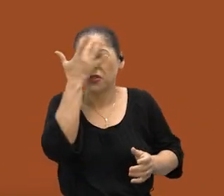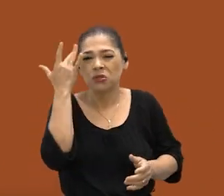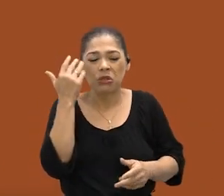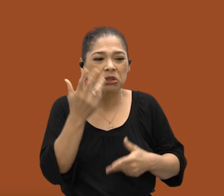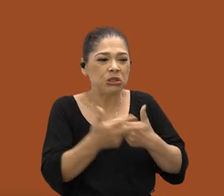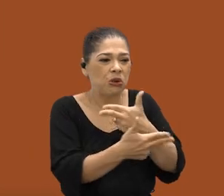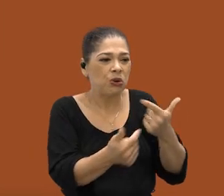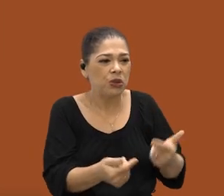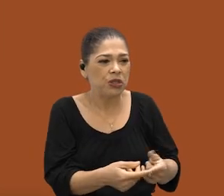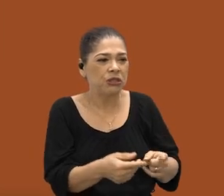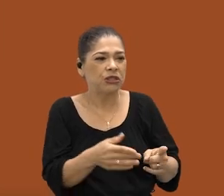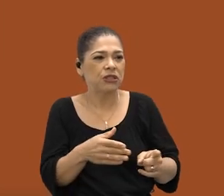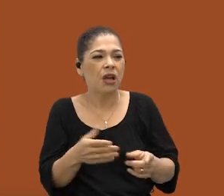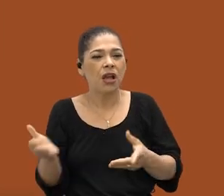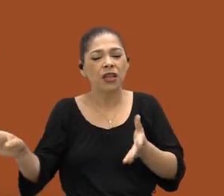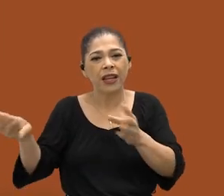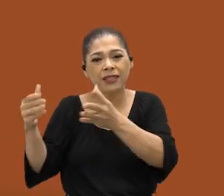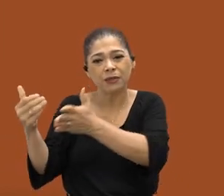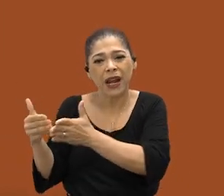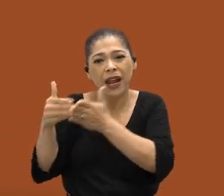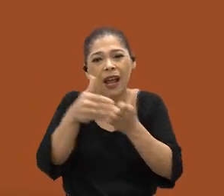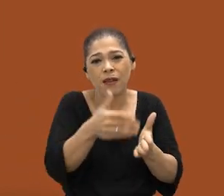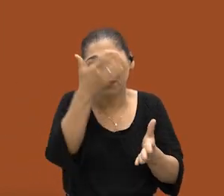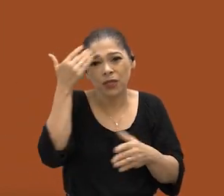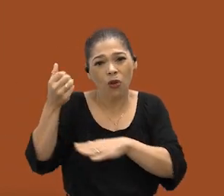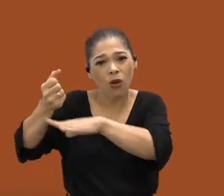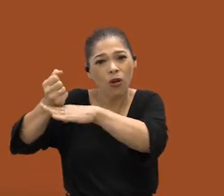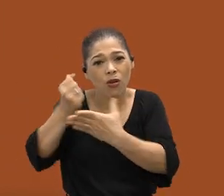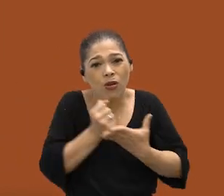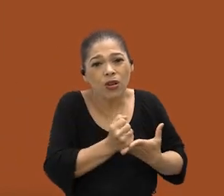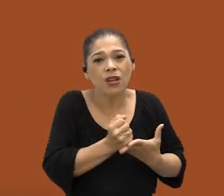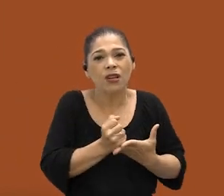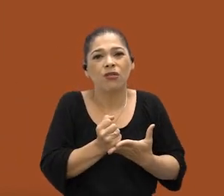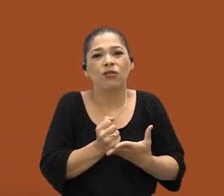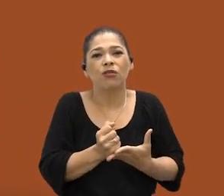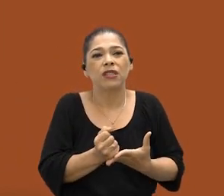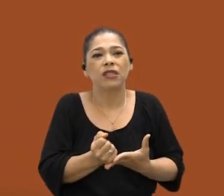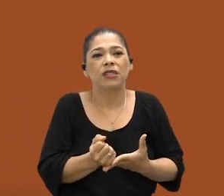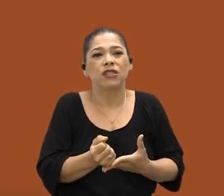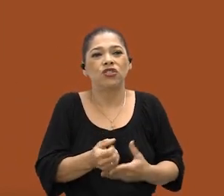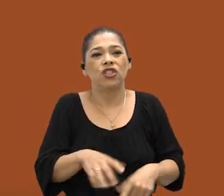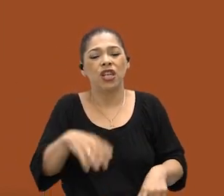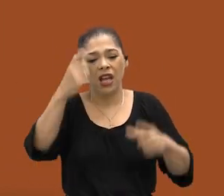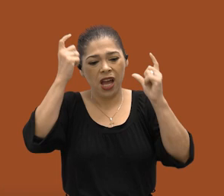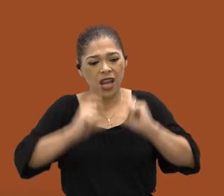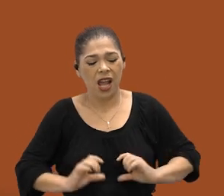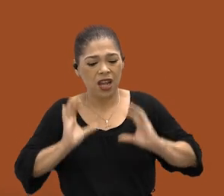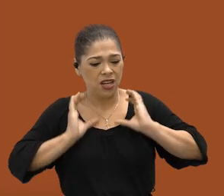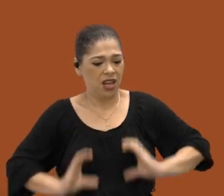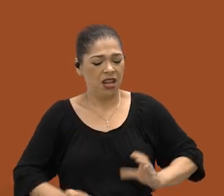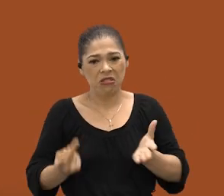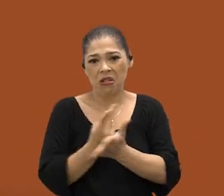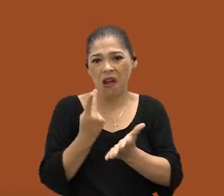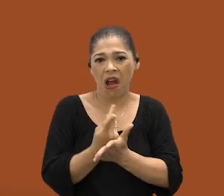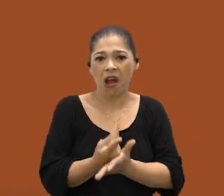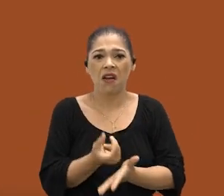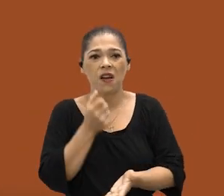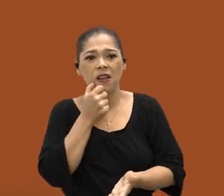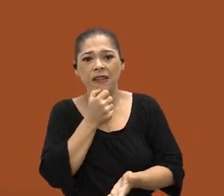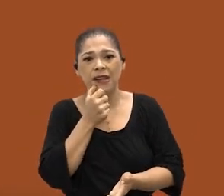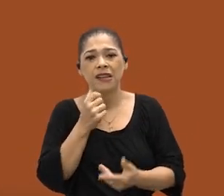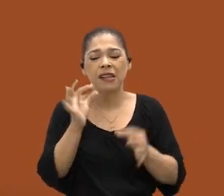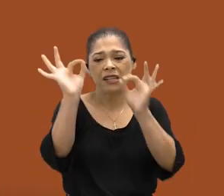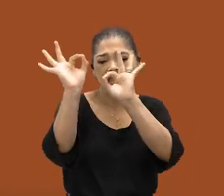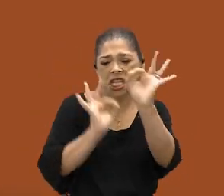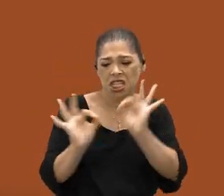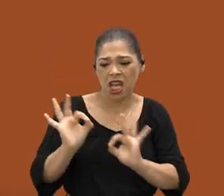mas com coisas réis coisas essas que só serviam para uma funcionalidade diversas discussões acerca da